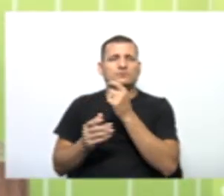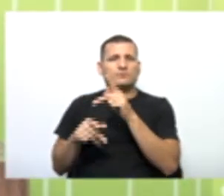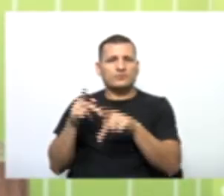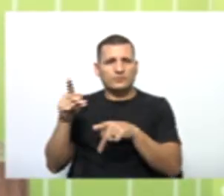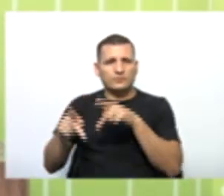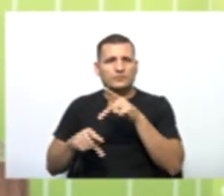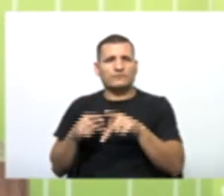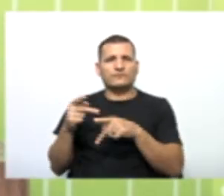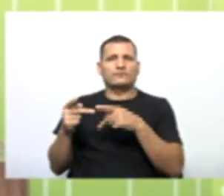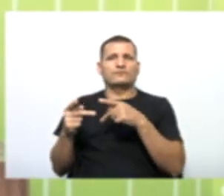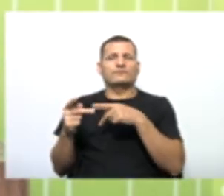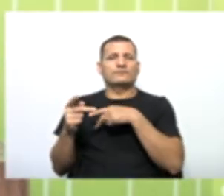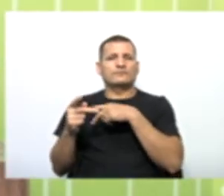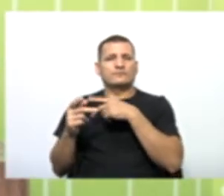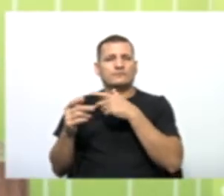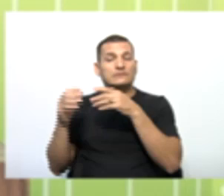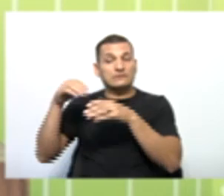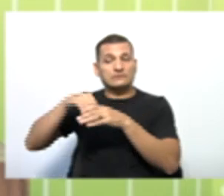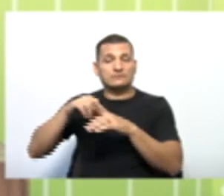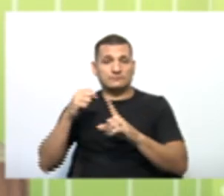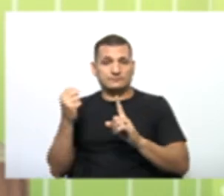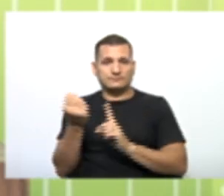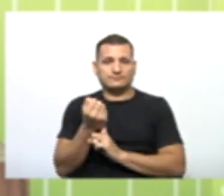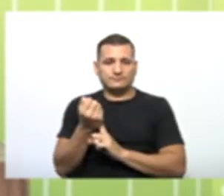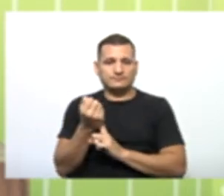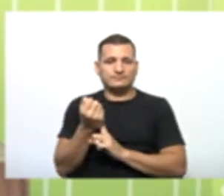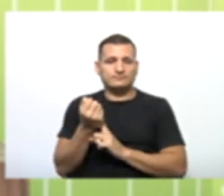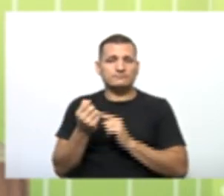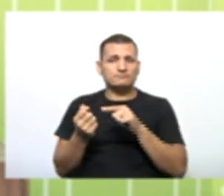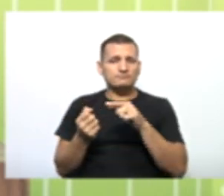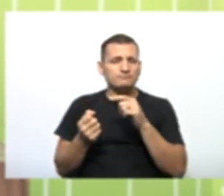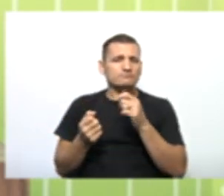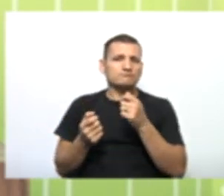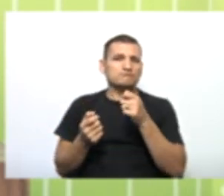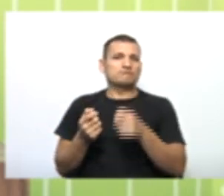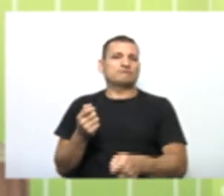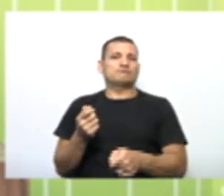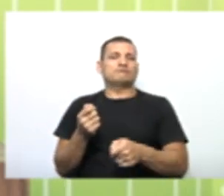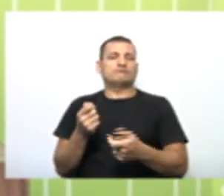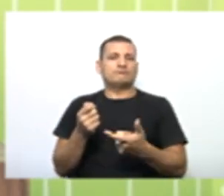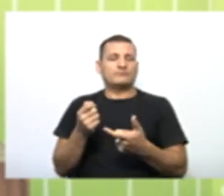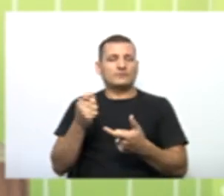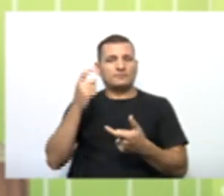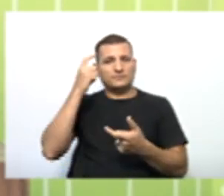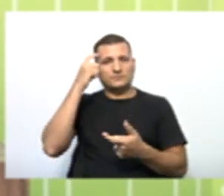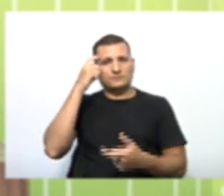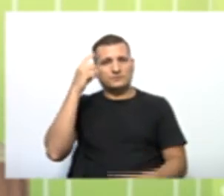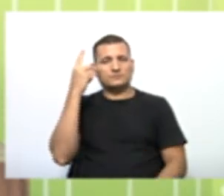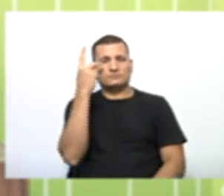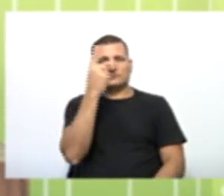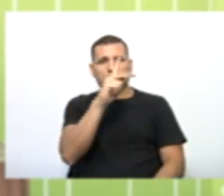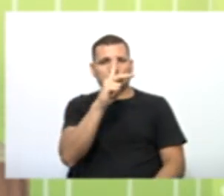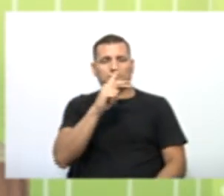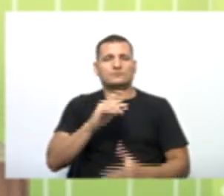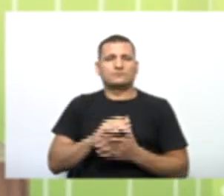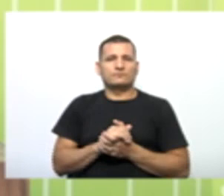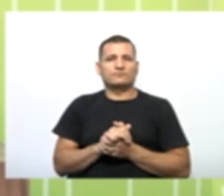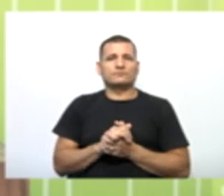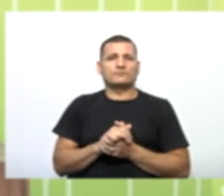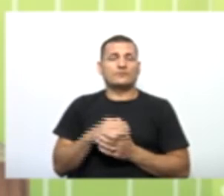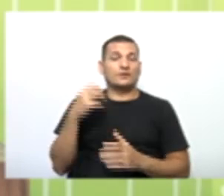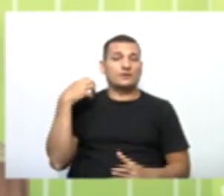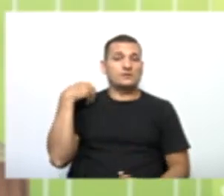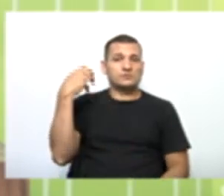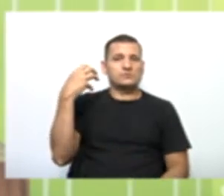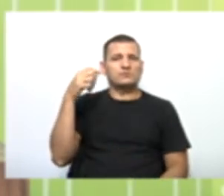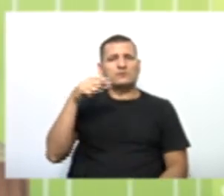estabilidade da organização política da sociedade. E isso é bem radical no pensamento de Aristóteles. Ou seja, ele vai inclusive dizer